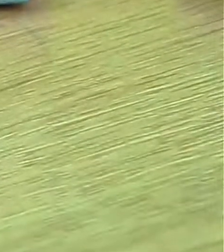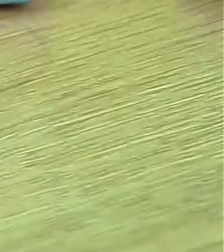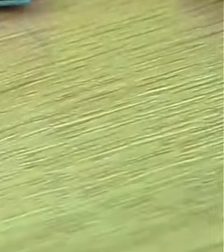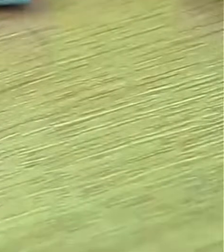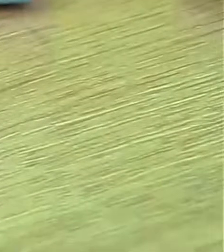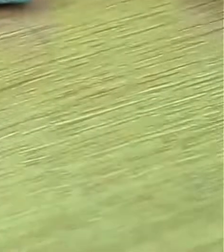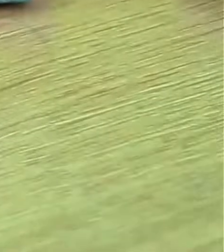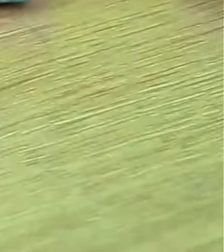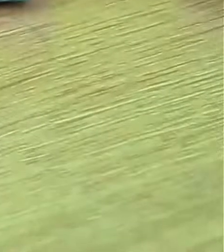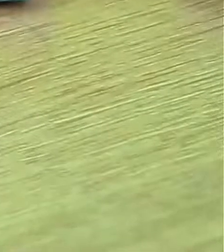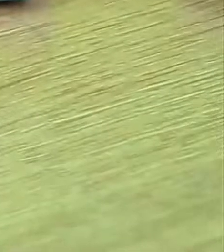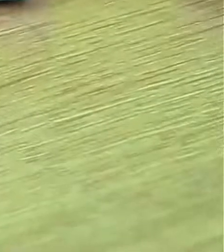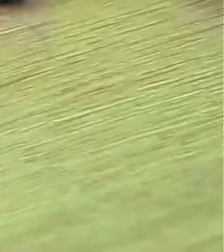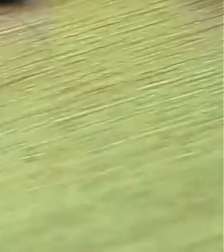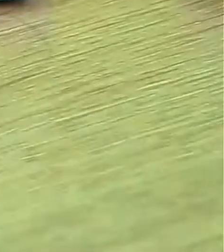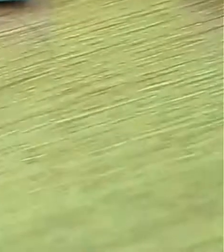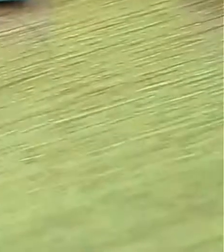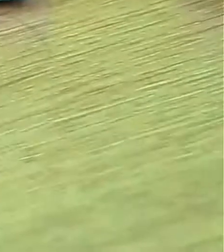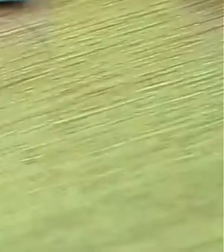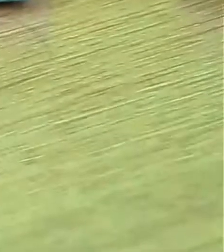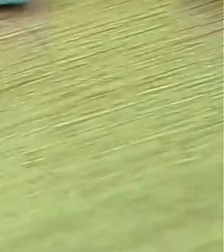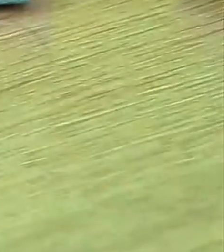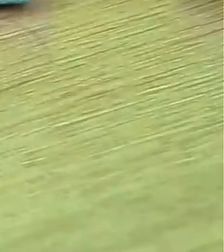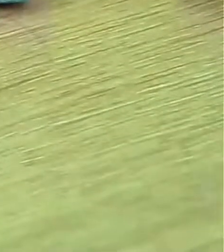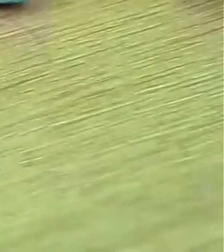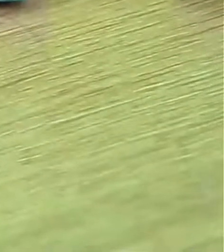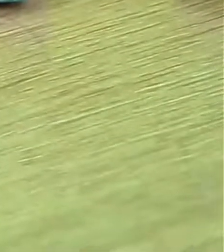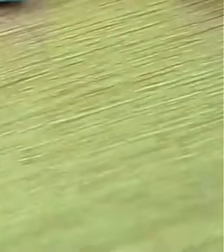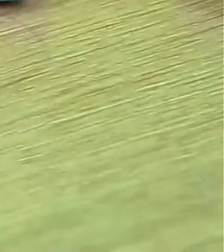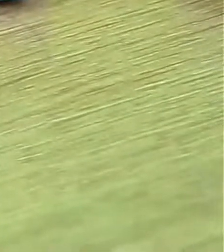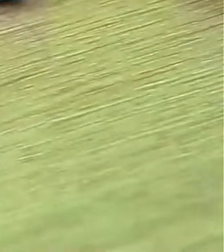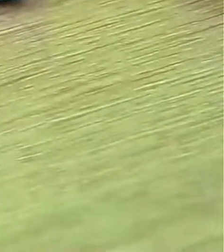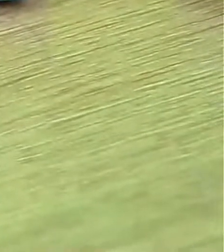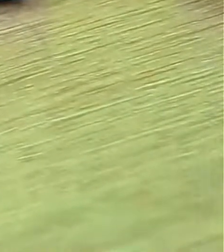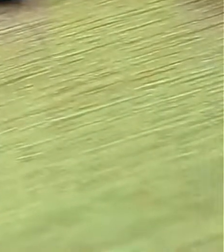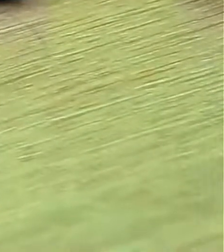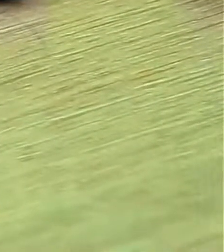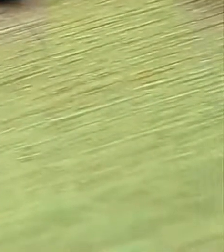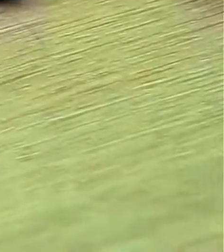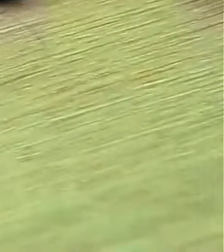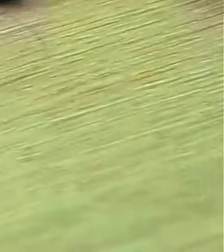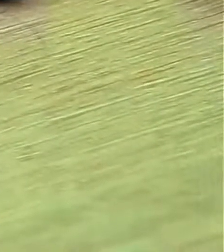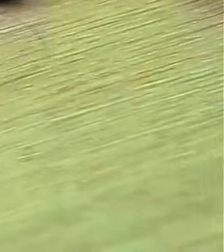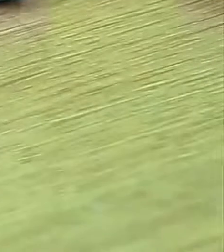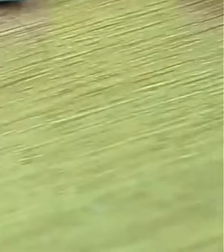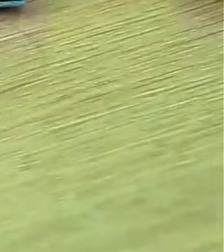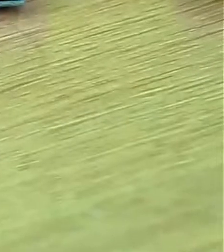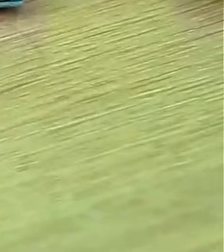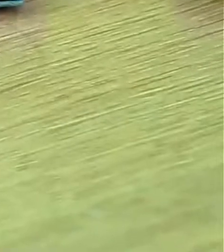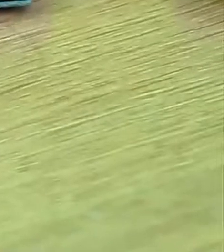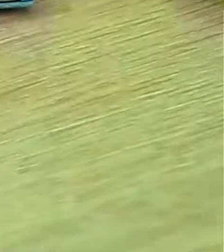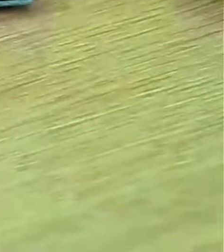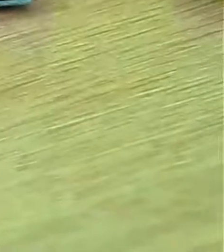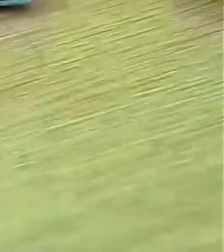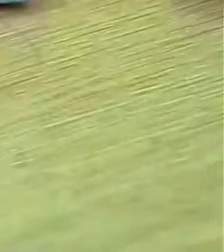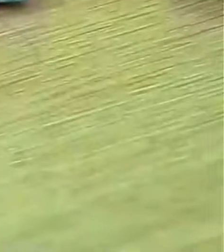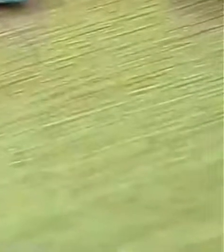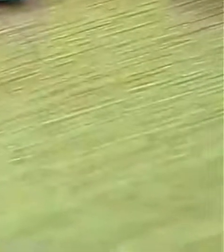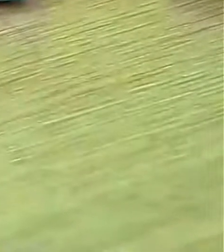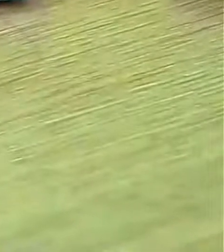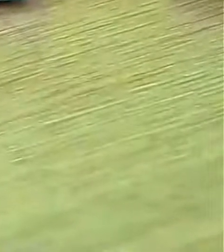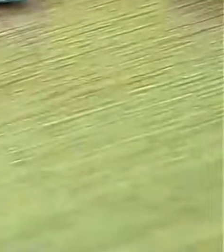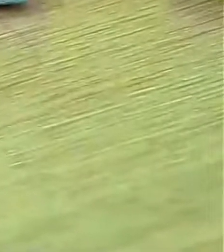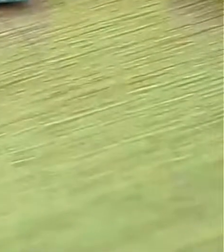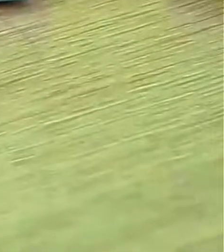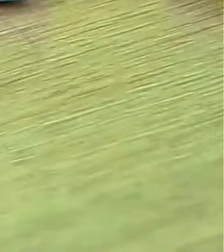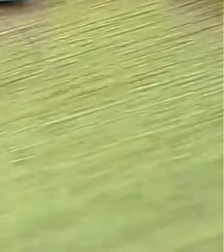só. Vamos virar perto do sensor. Opa, eu tenho aqui o polo sul. Então, esse sensor, ele é capaz